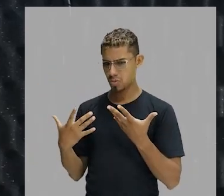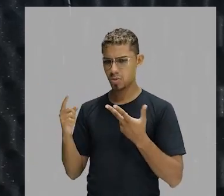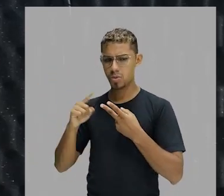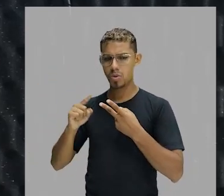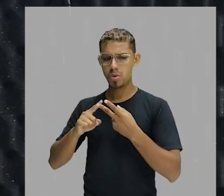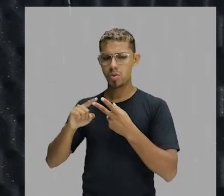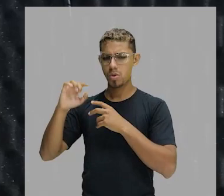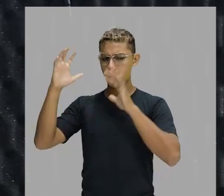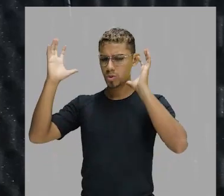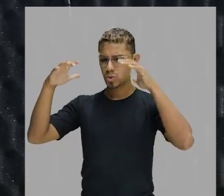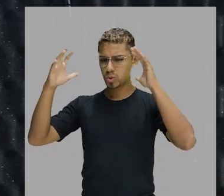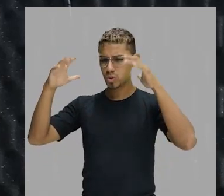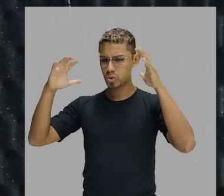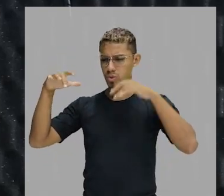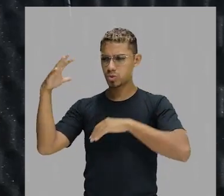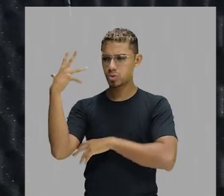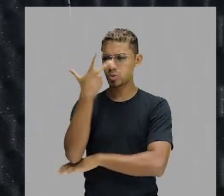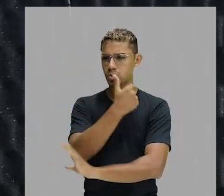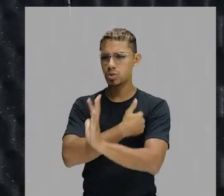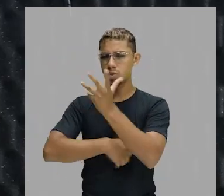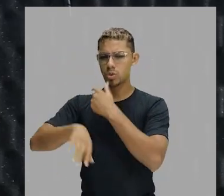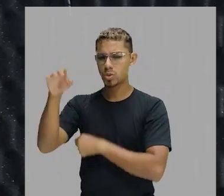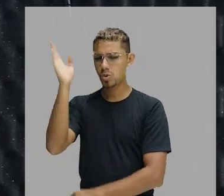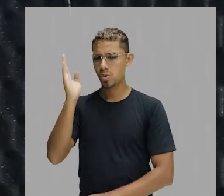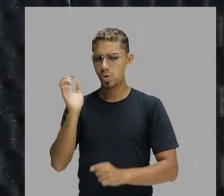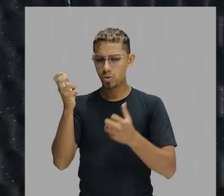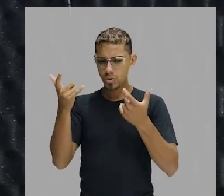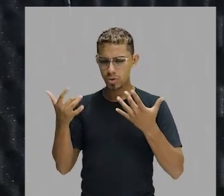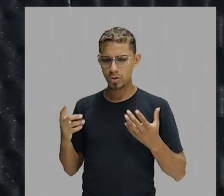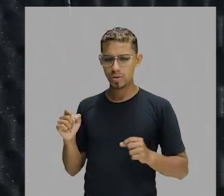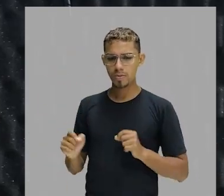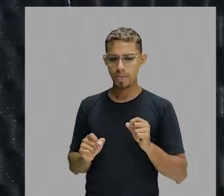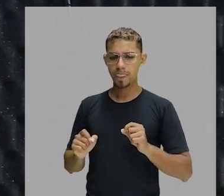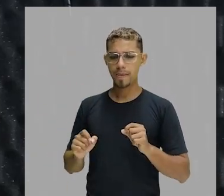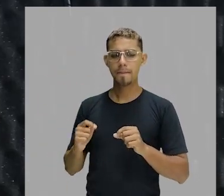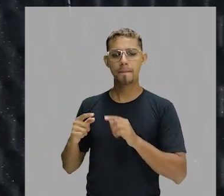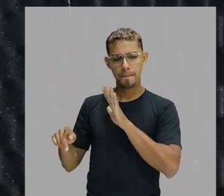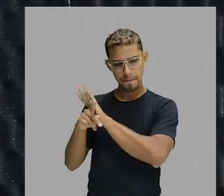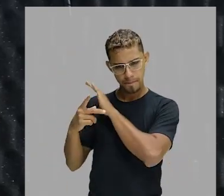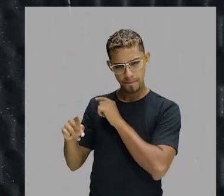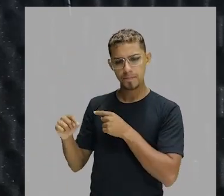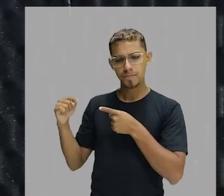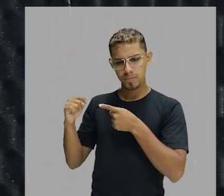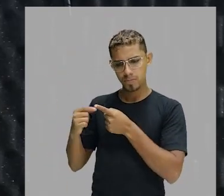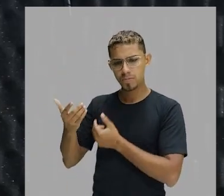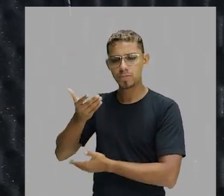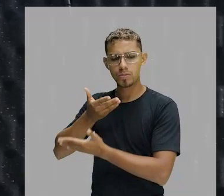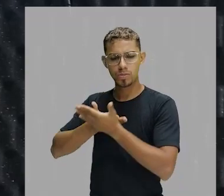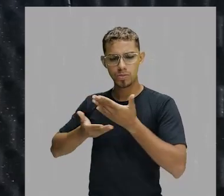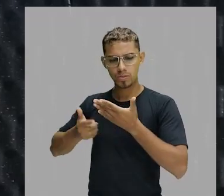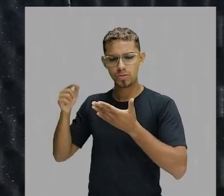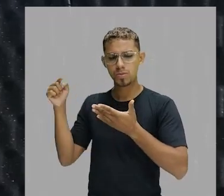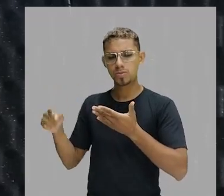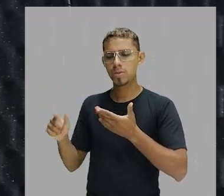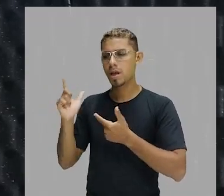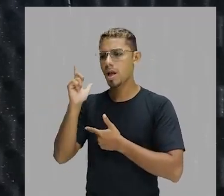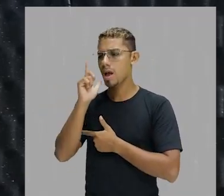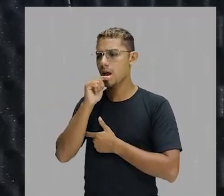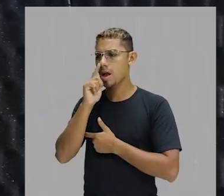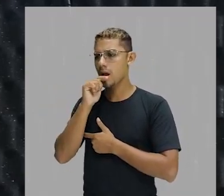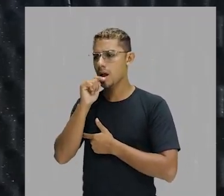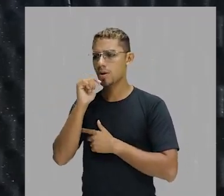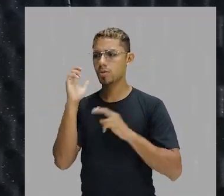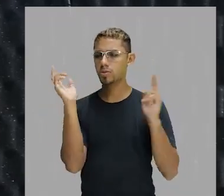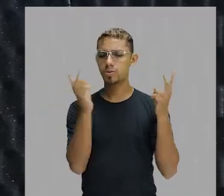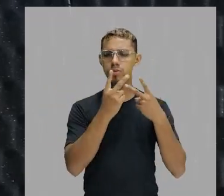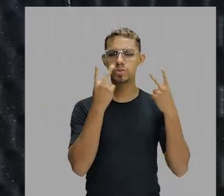nas florestas tropicais são resultantes da evapotranspiração, ou seja, da troca de água da floresta com a atmosfera.